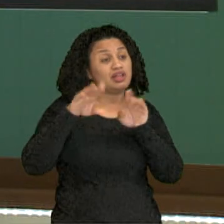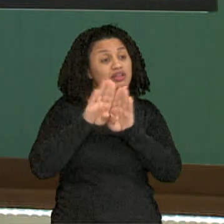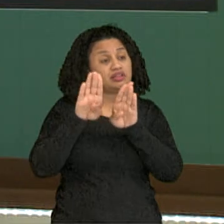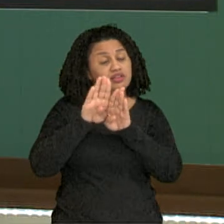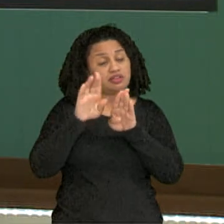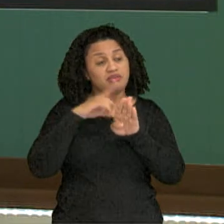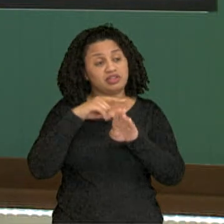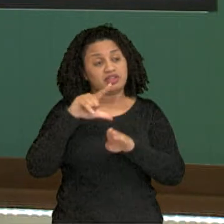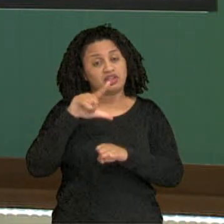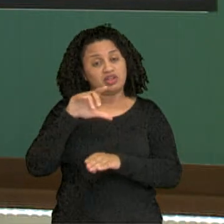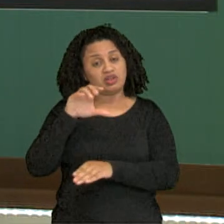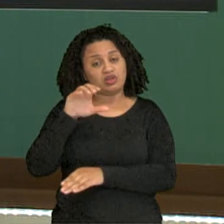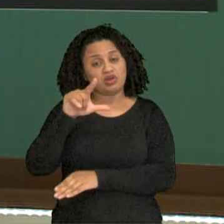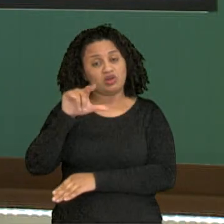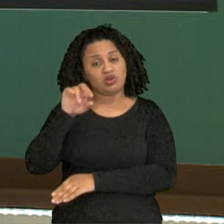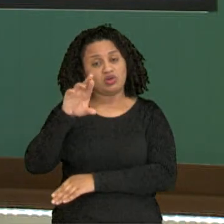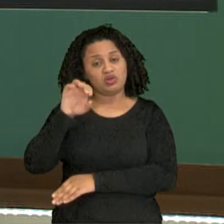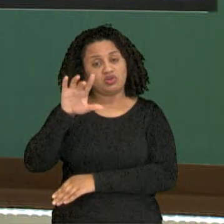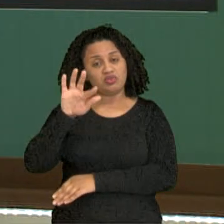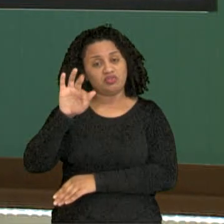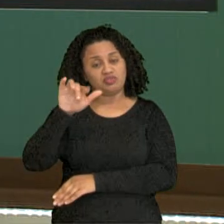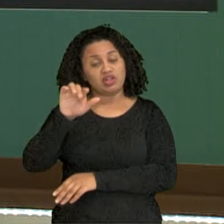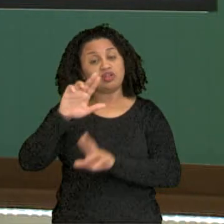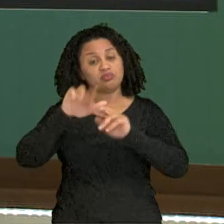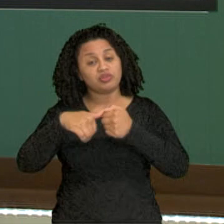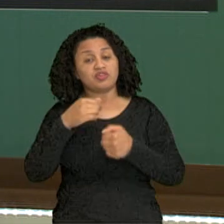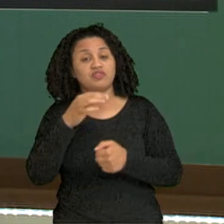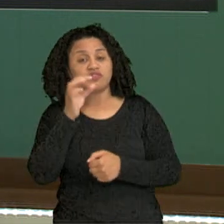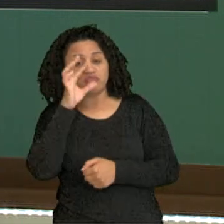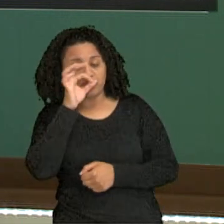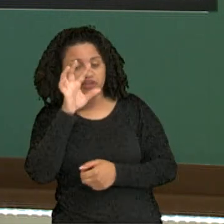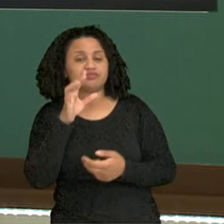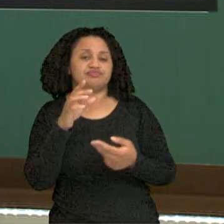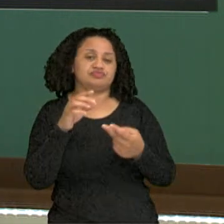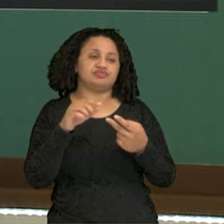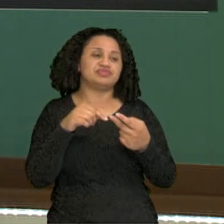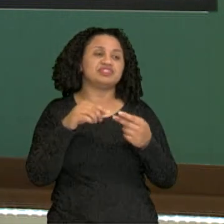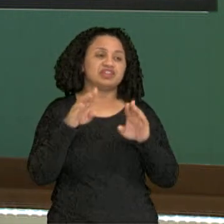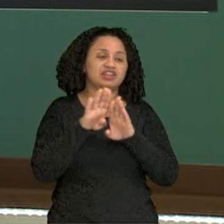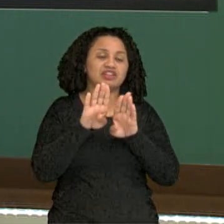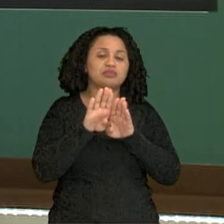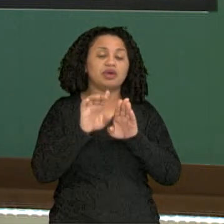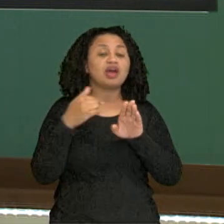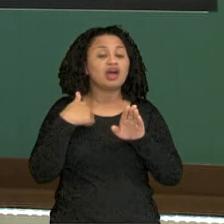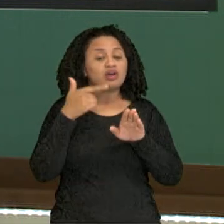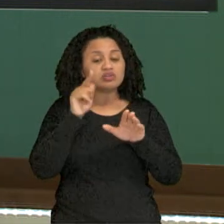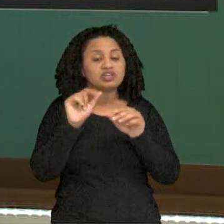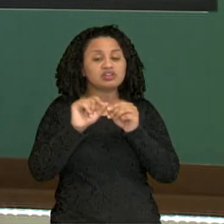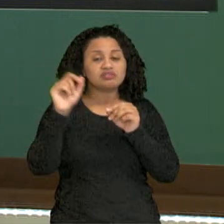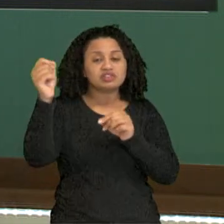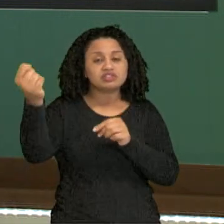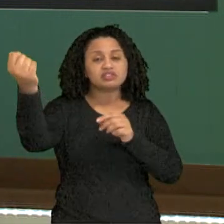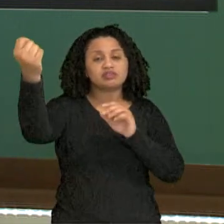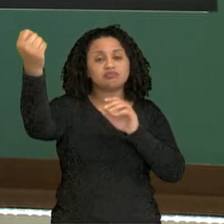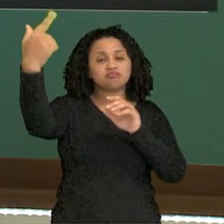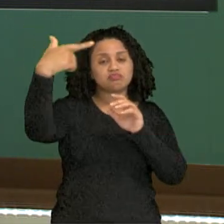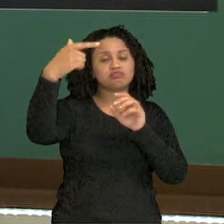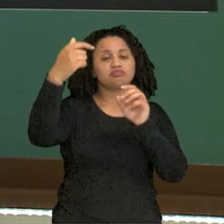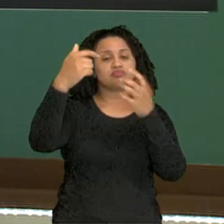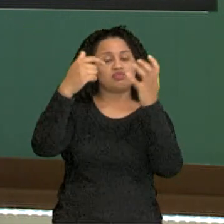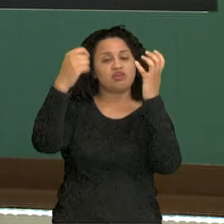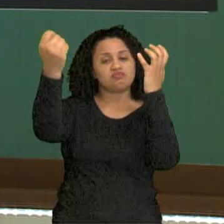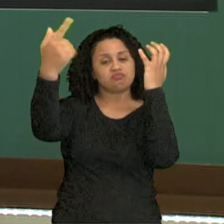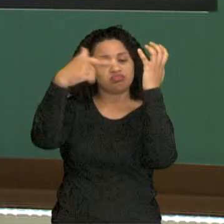verdinha, aquele pigmento. E vai realizar lá no cloroplasto a fotossíntese. Não tem